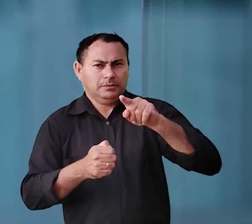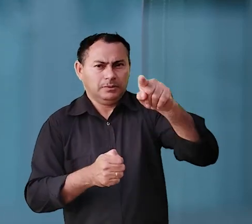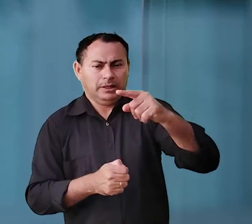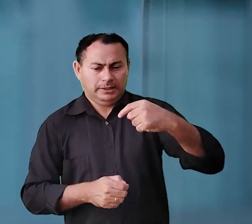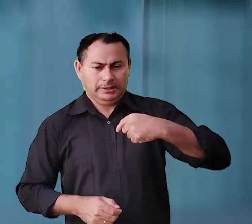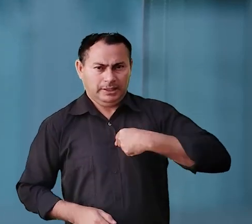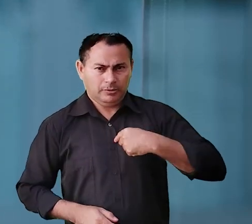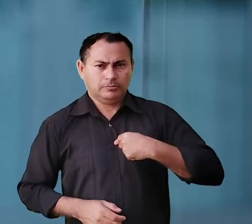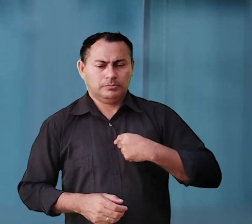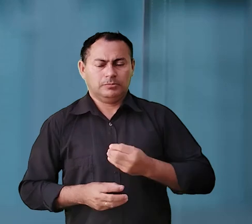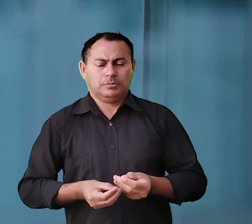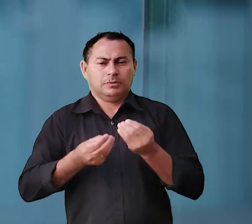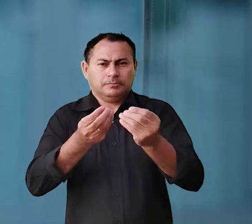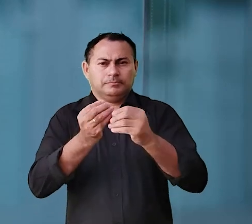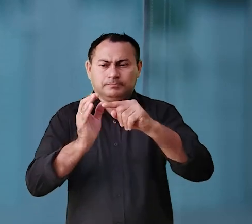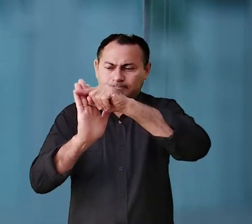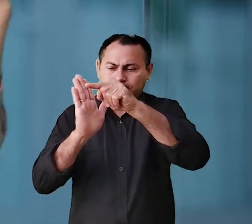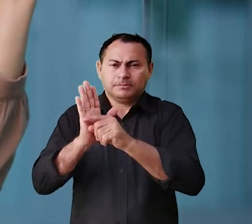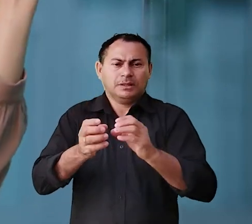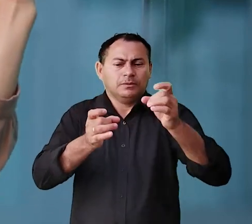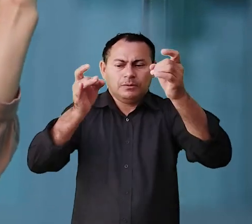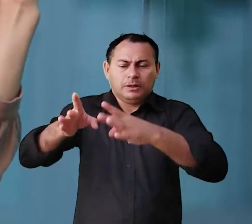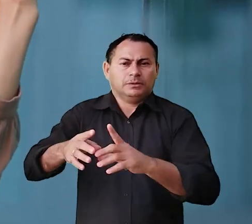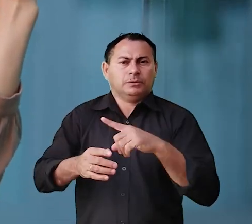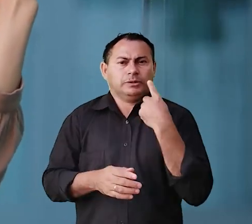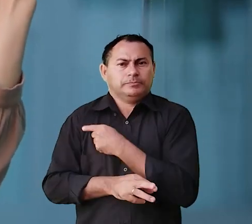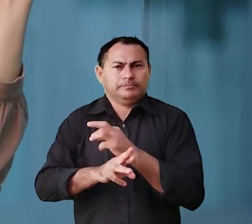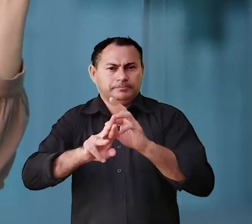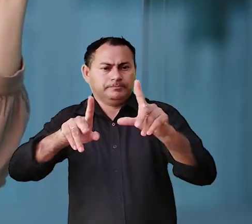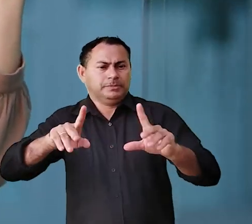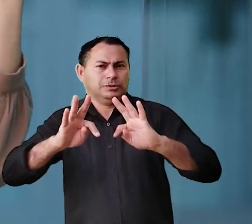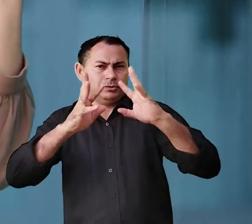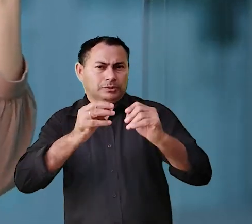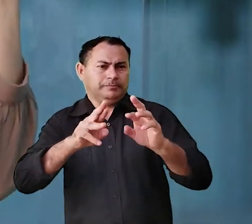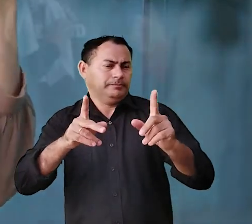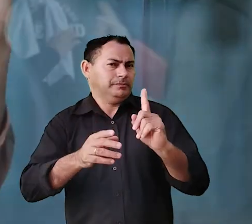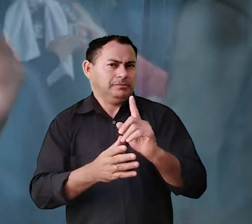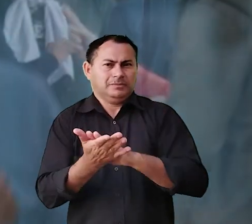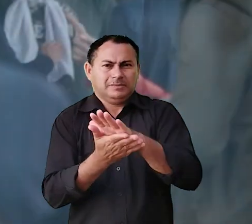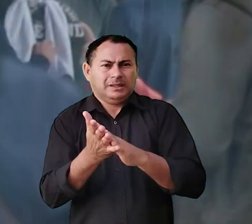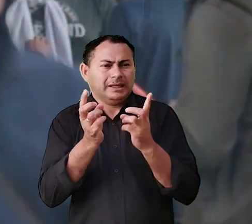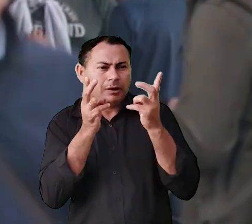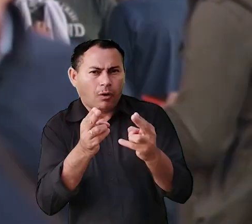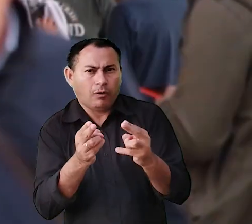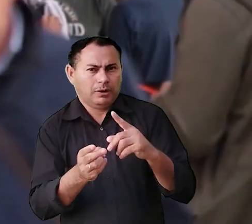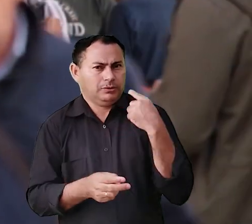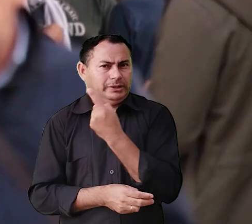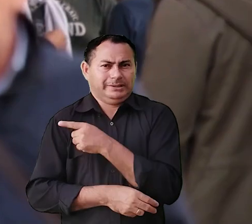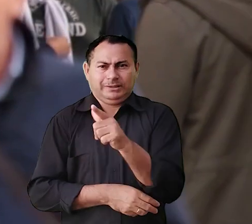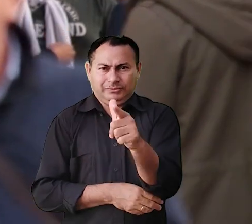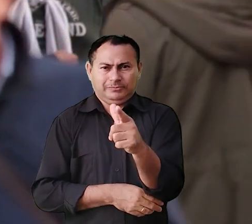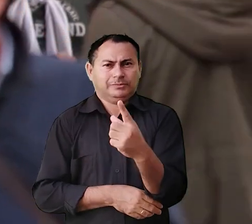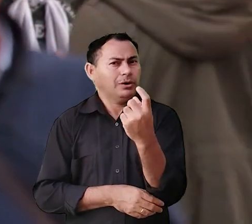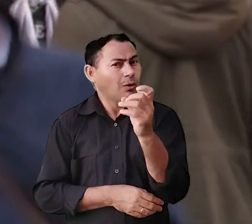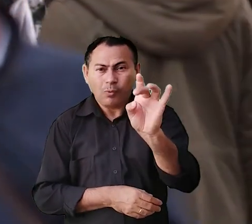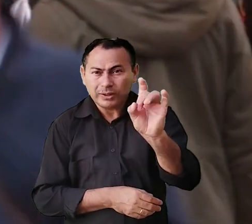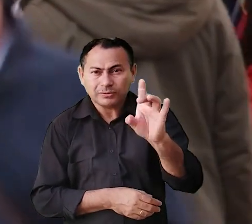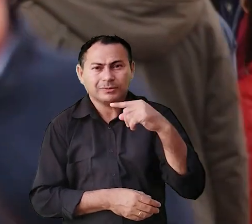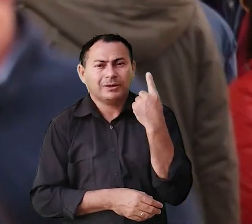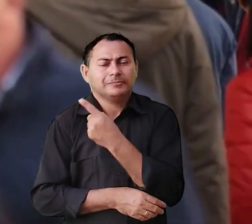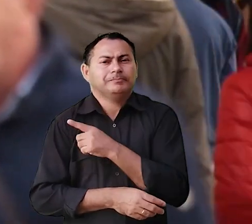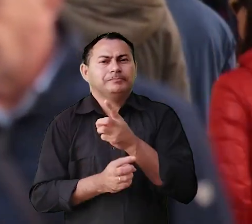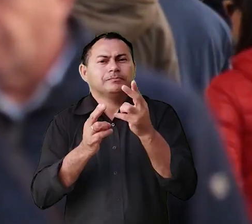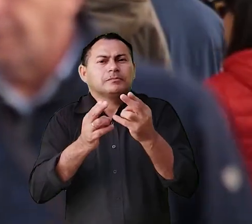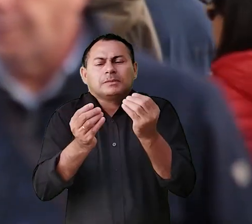Deus fez a você e a mim, Ele jogou a receita fora. Somos diferentes de todo mundo. Não existe ninguém igual a nós. É